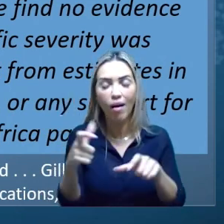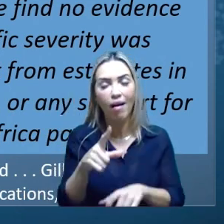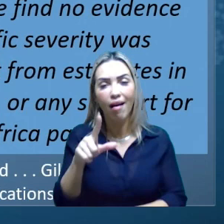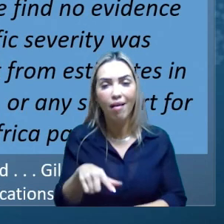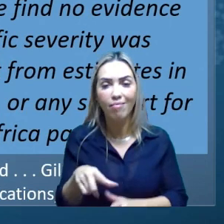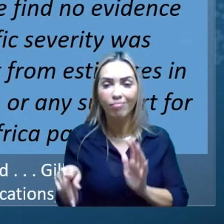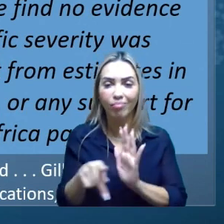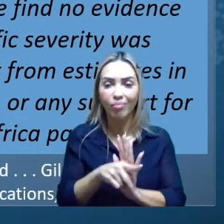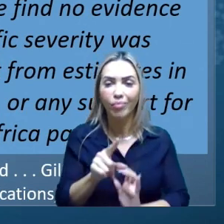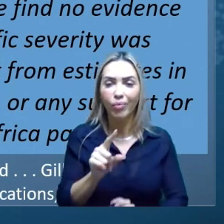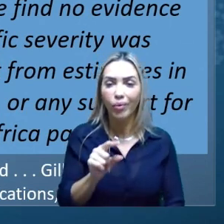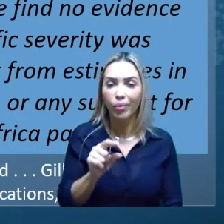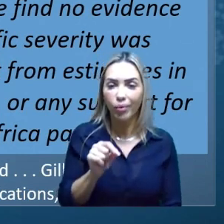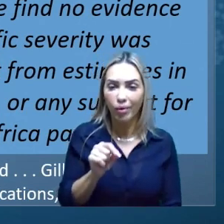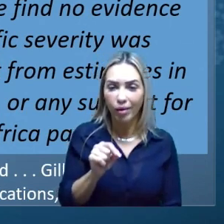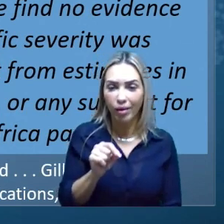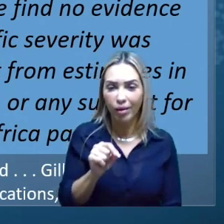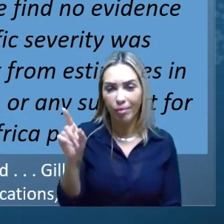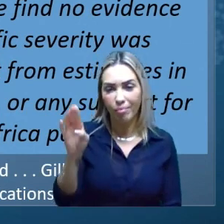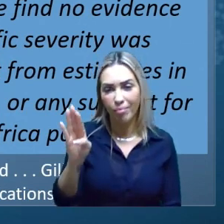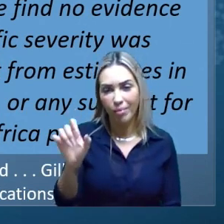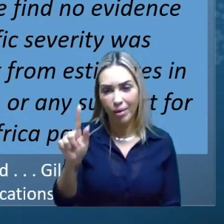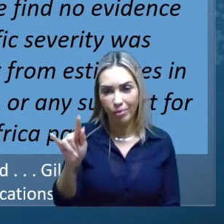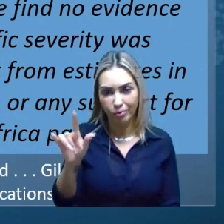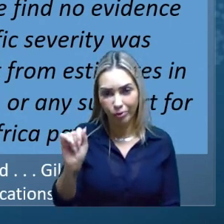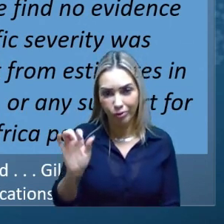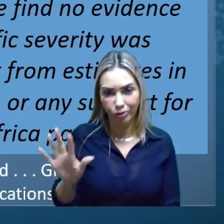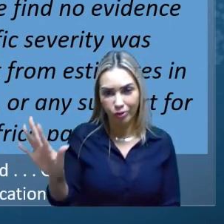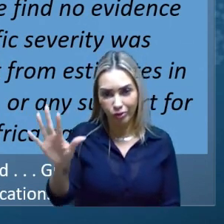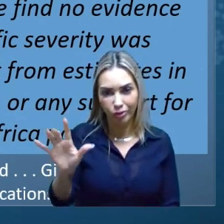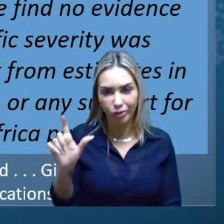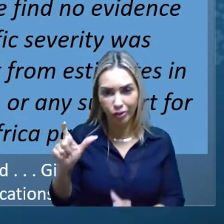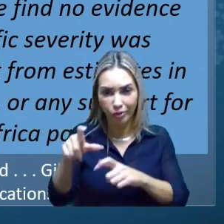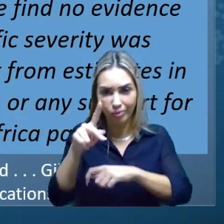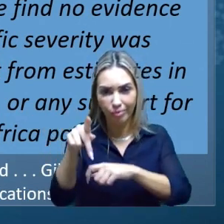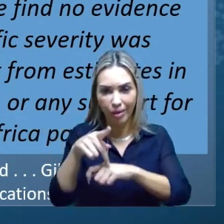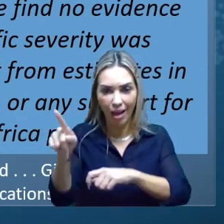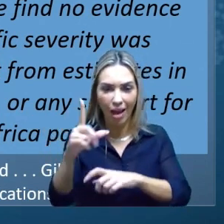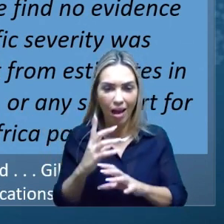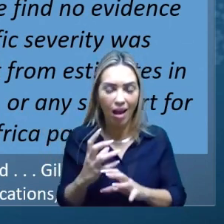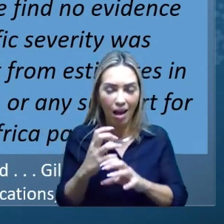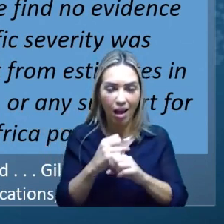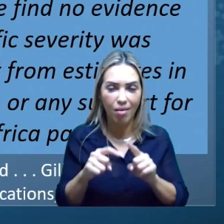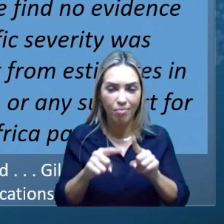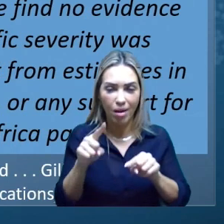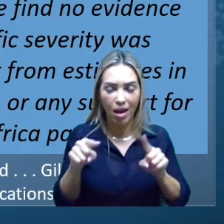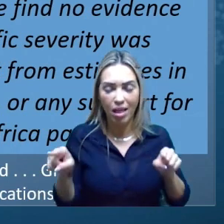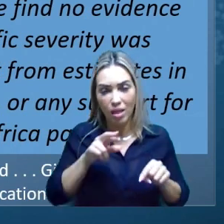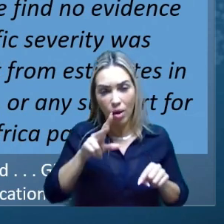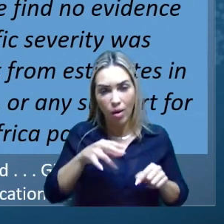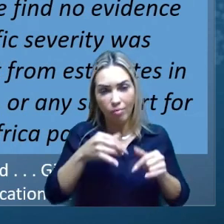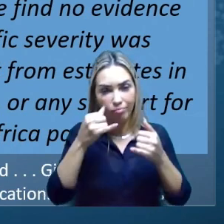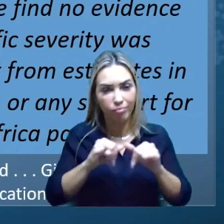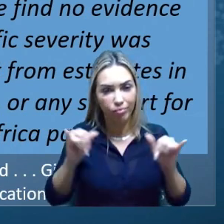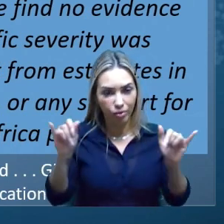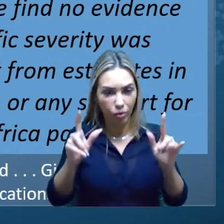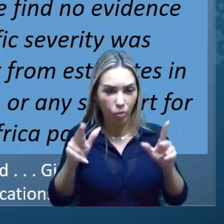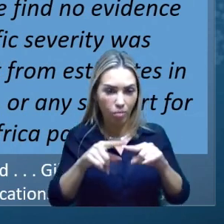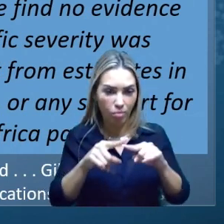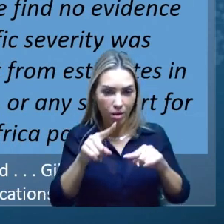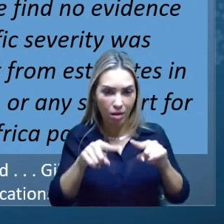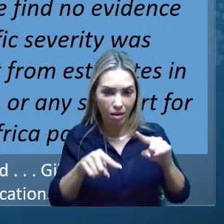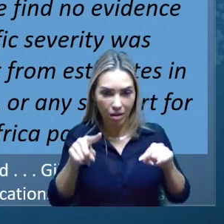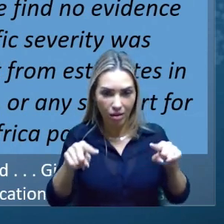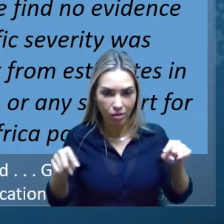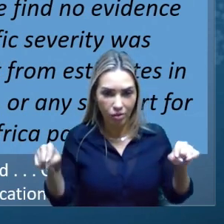na Bélgica, que era alta, que era média, não era nem surpreendente, apenas média.